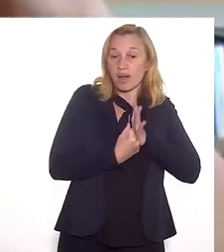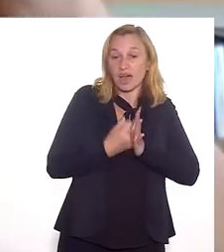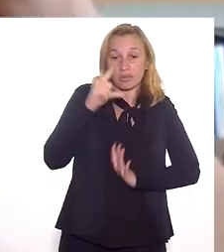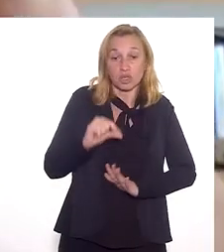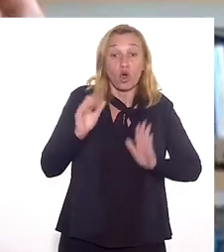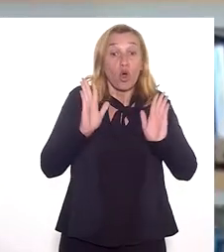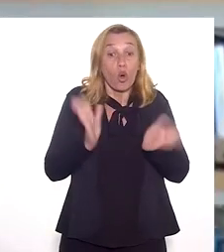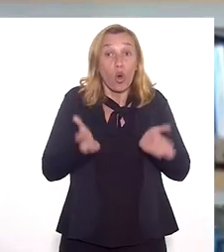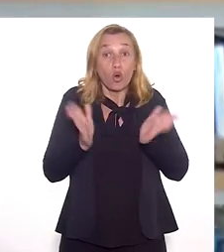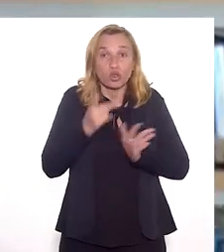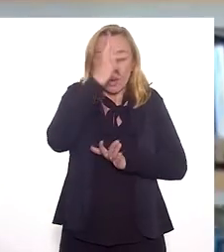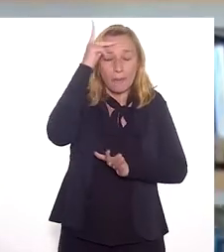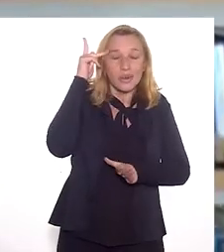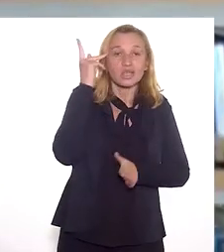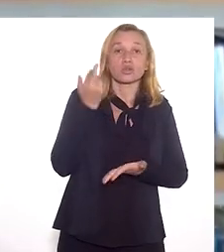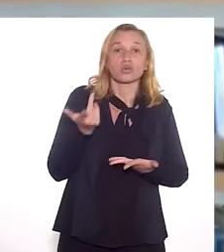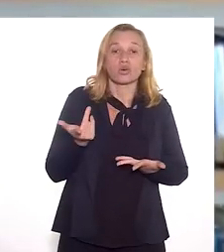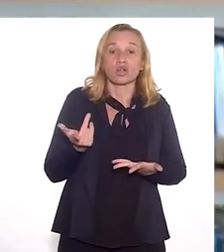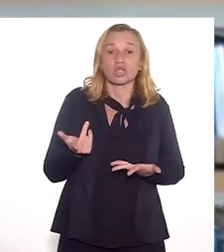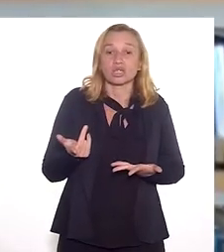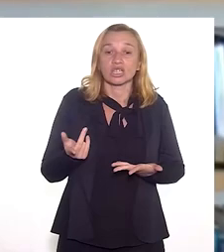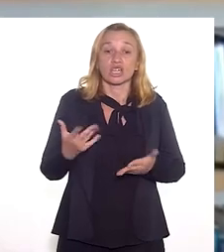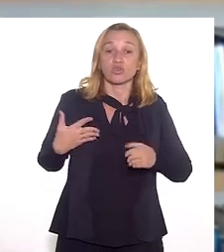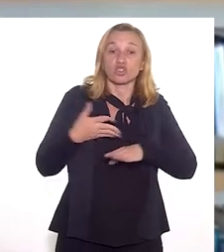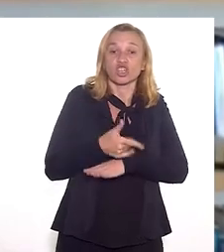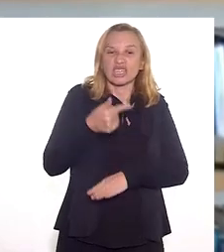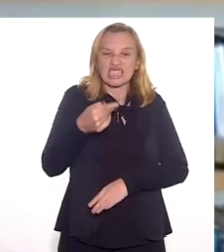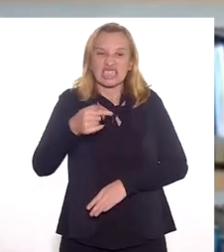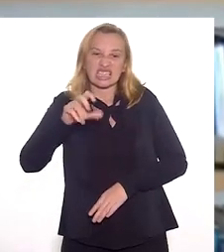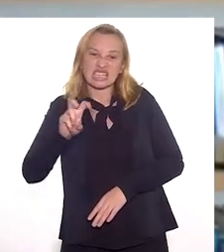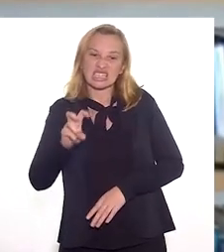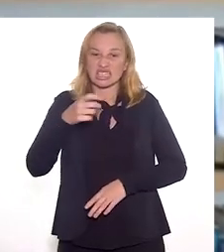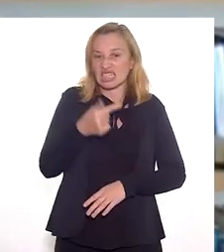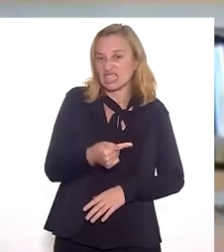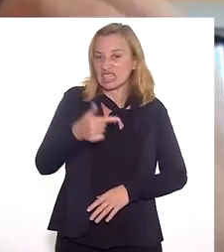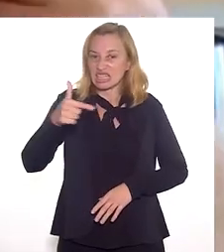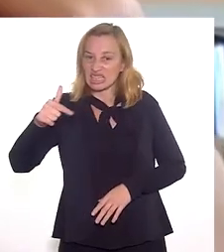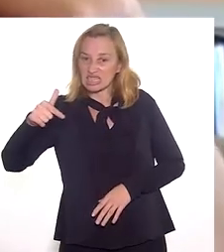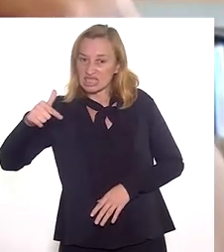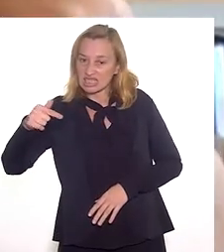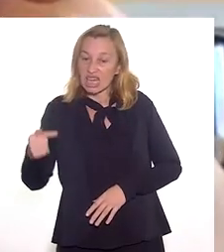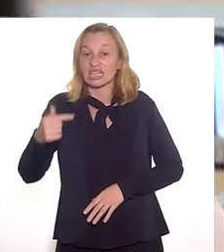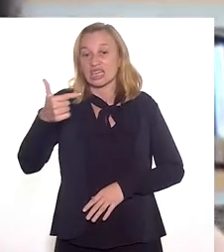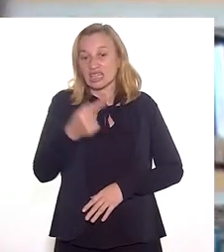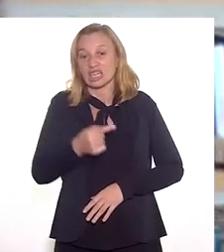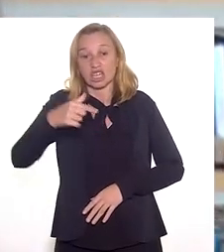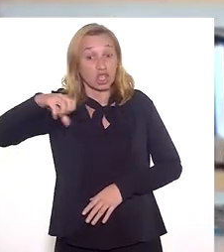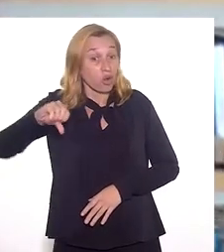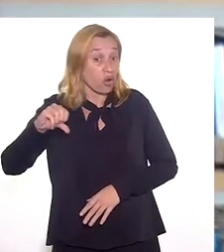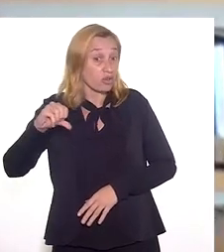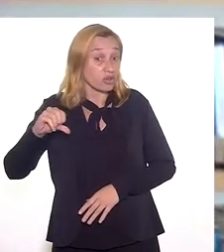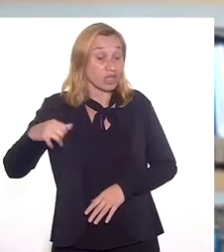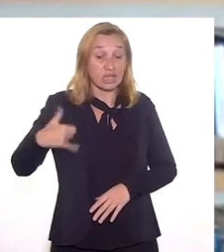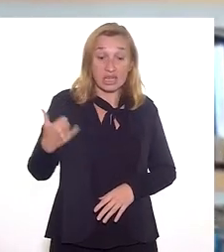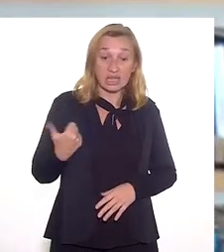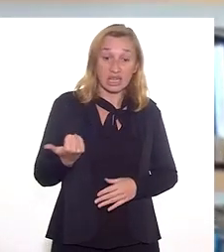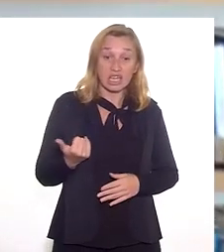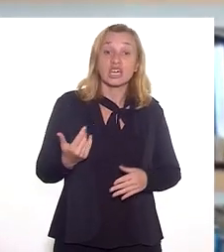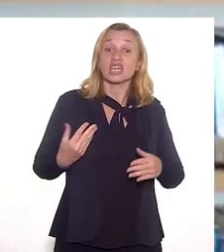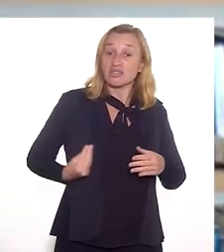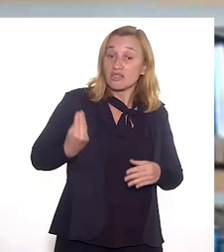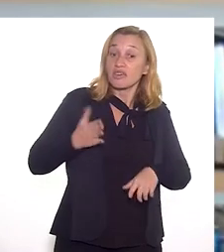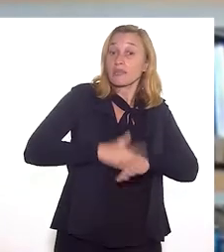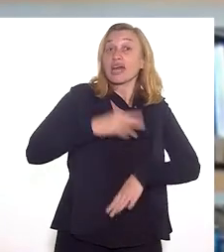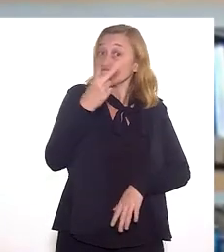eram menores. Hoje uma pessoa chega aos 75, 77, 79 anos com possibilidade de viver